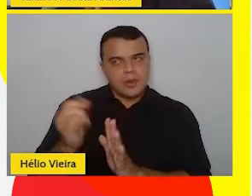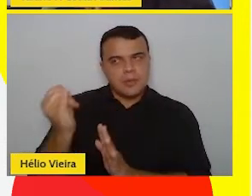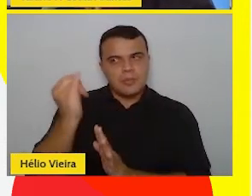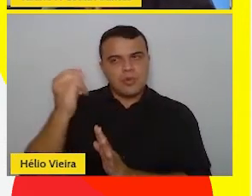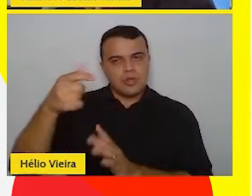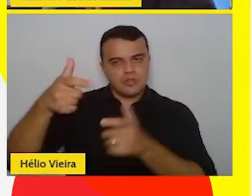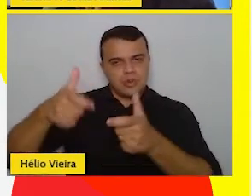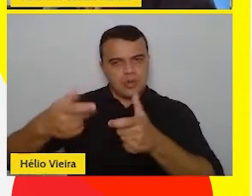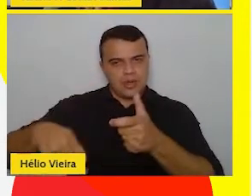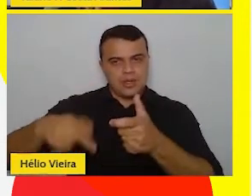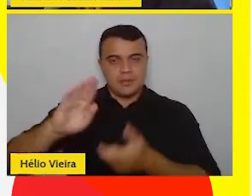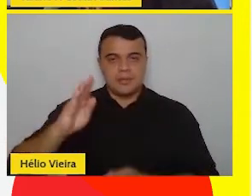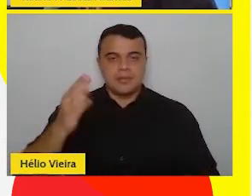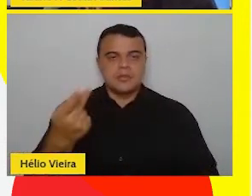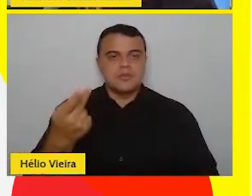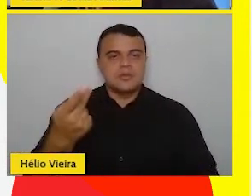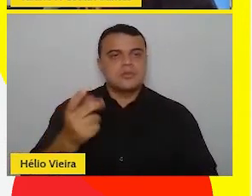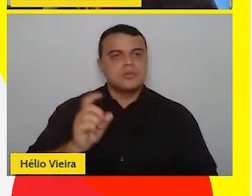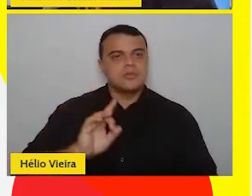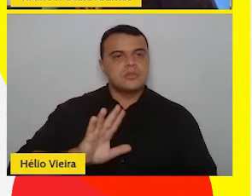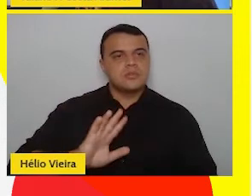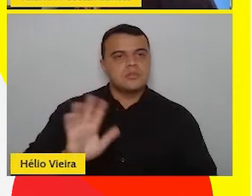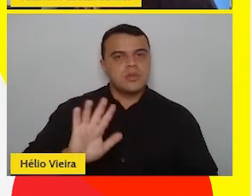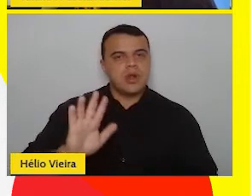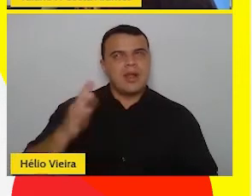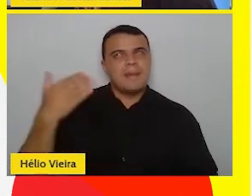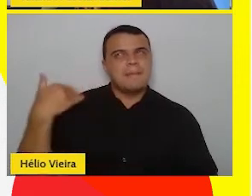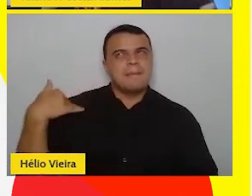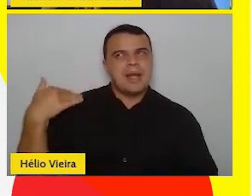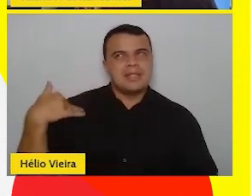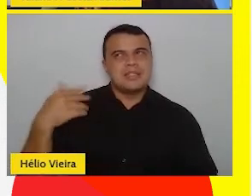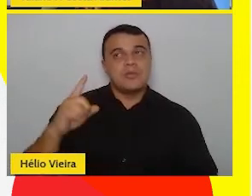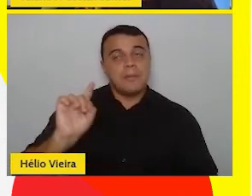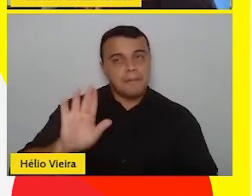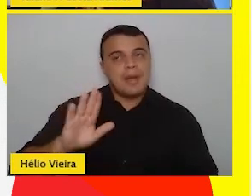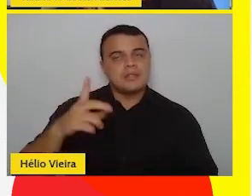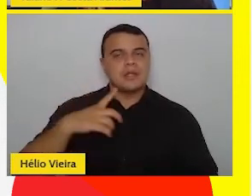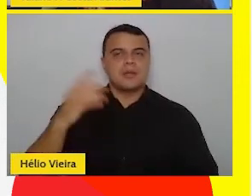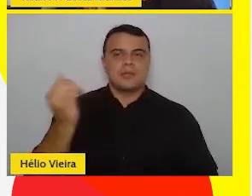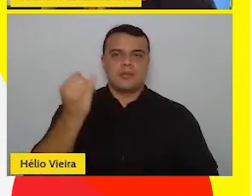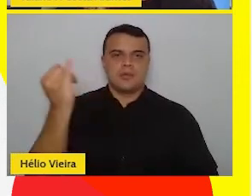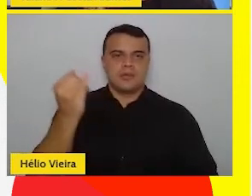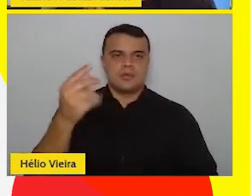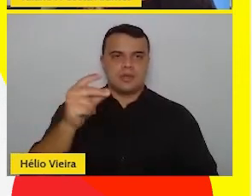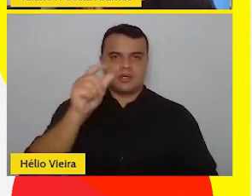cidade de Belo Horizonte, mas não turísticos. Então, tem o